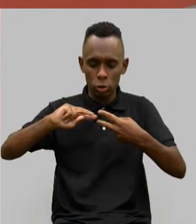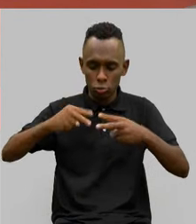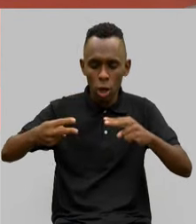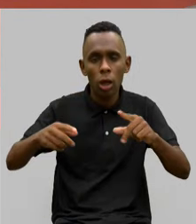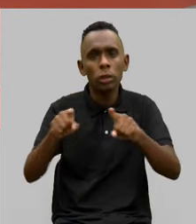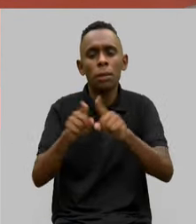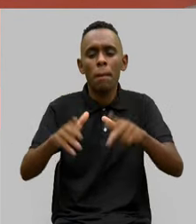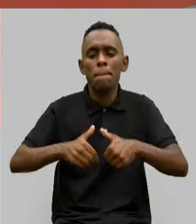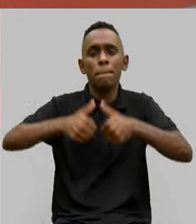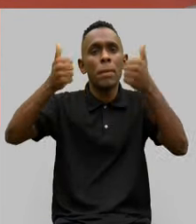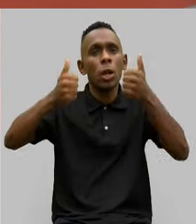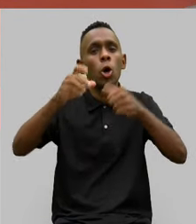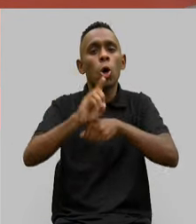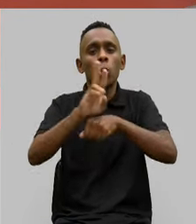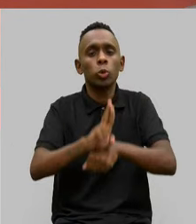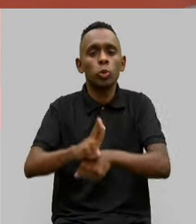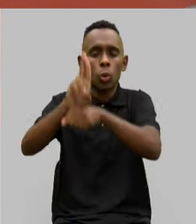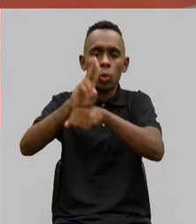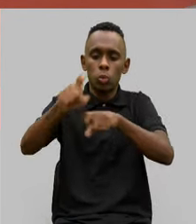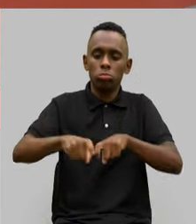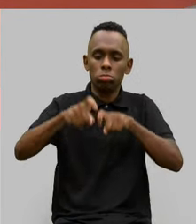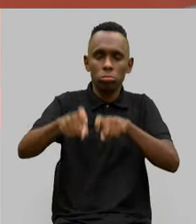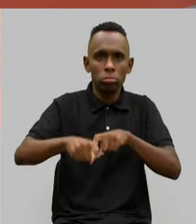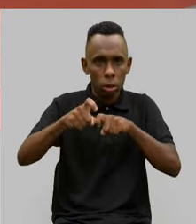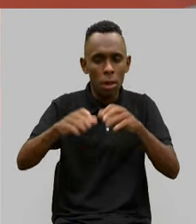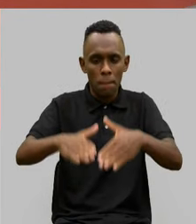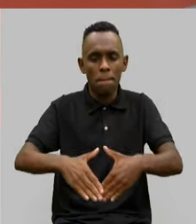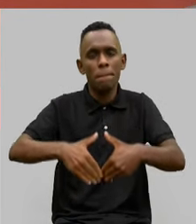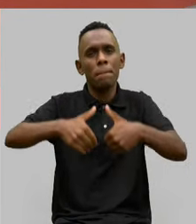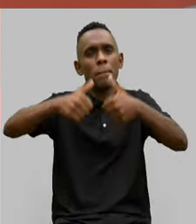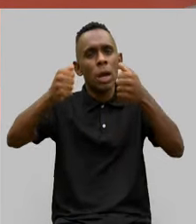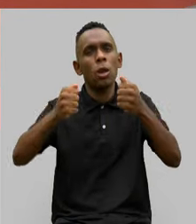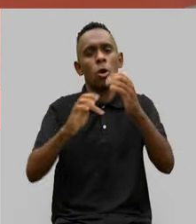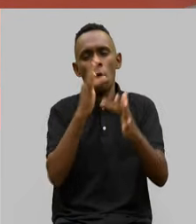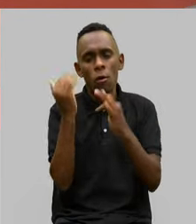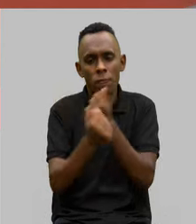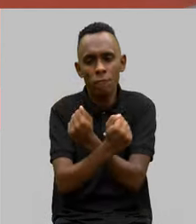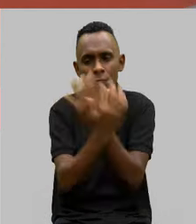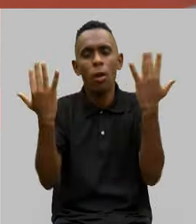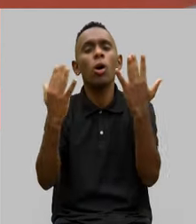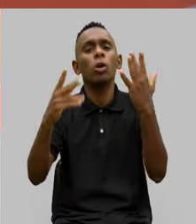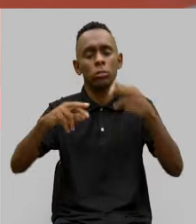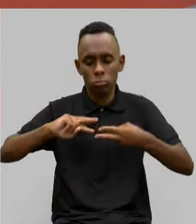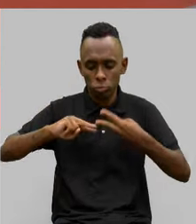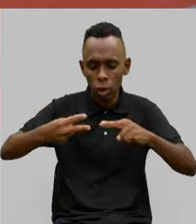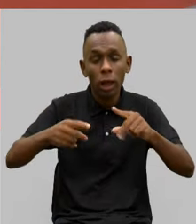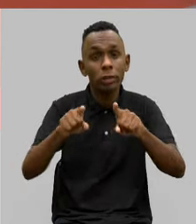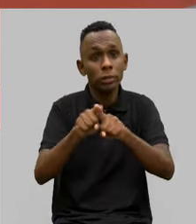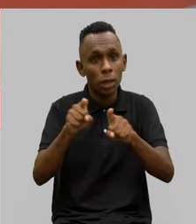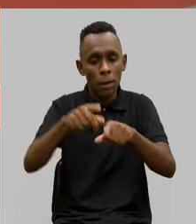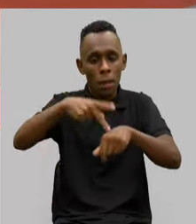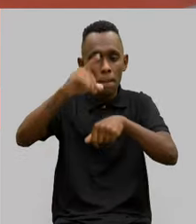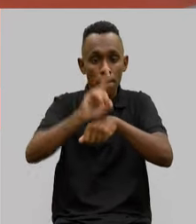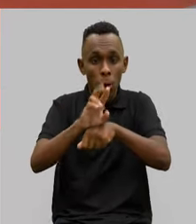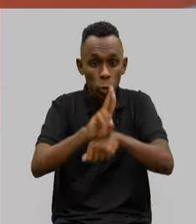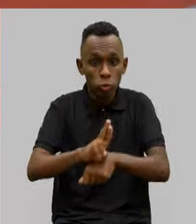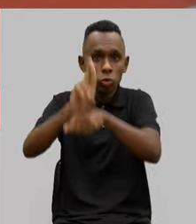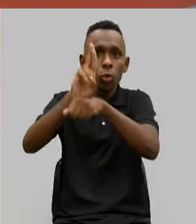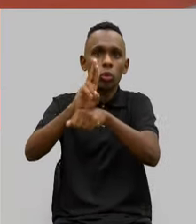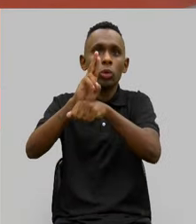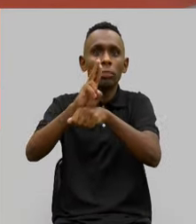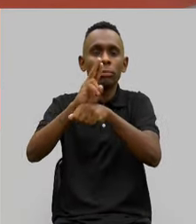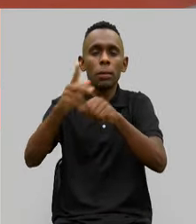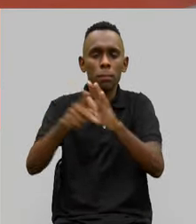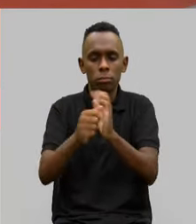melhoramento Doutor em Agronomia melhoramento Plant e recursos genéticos e pós-doutor em nutrição de